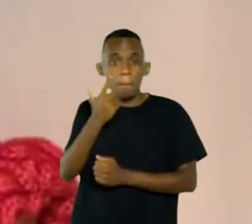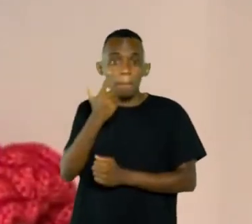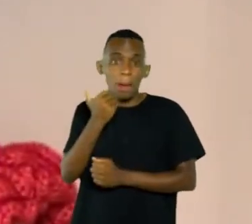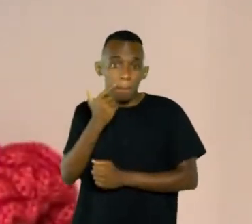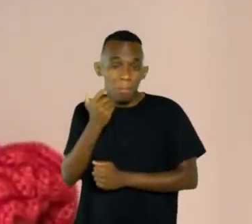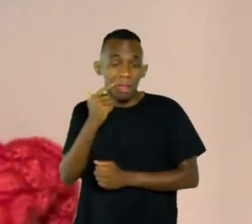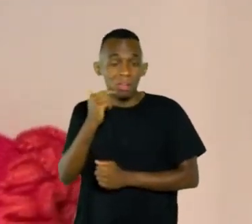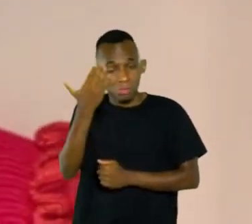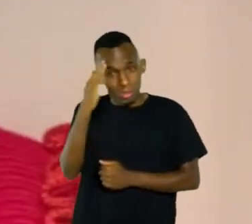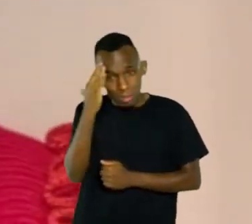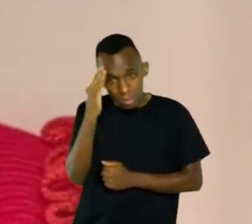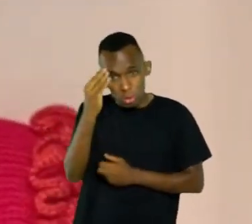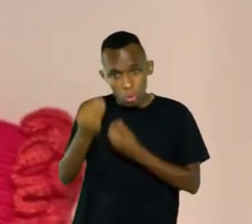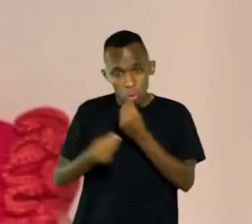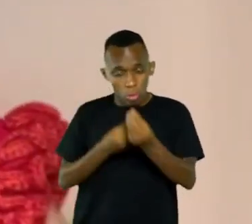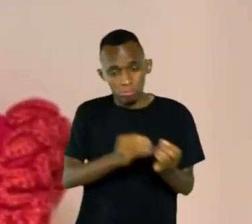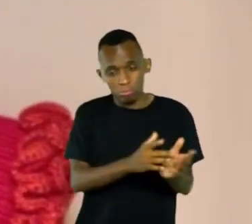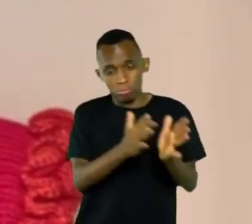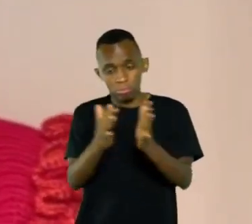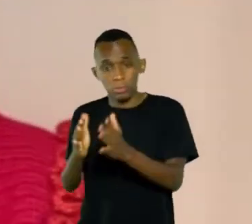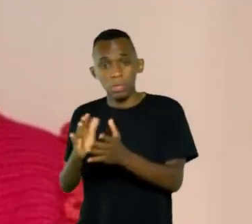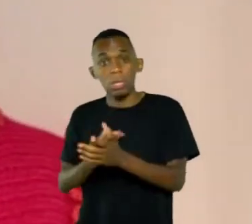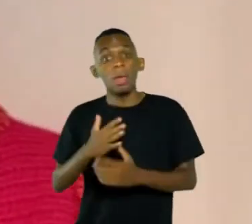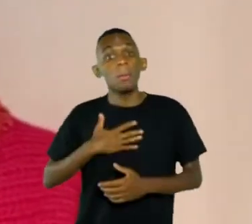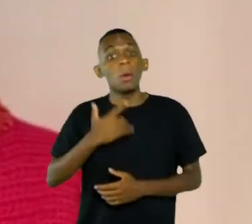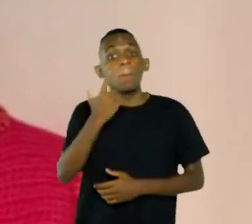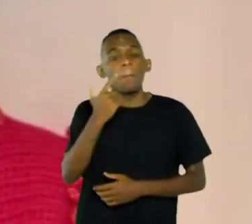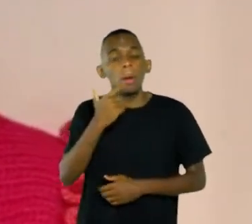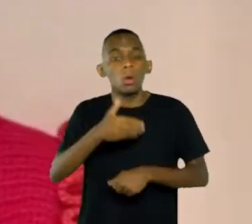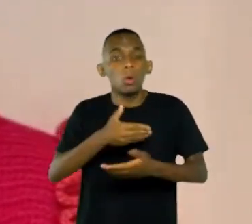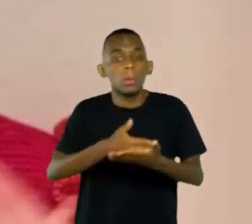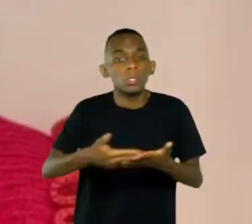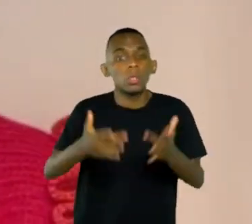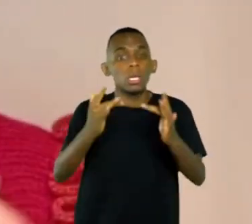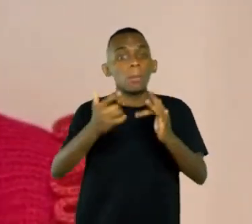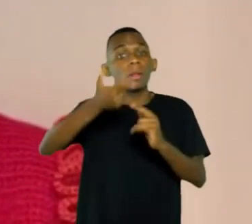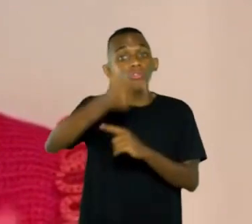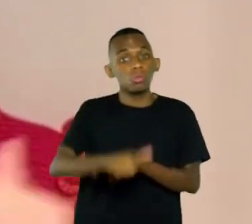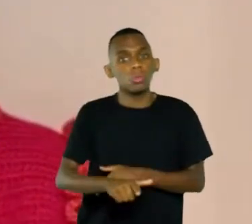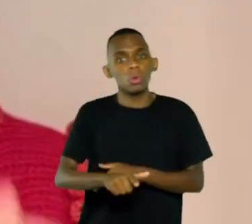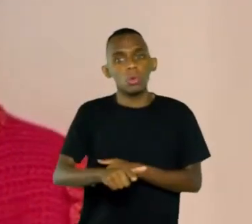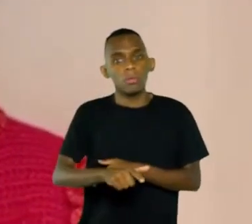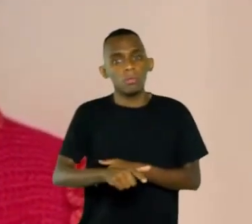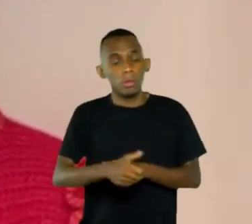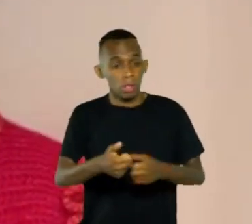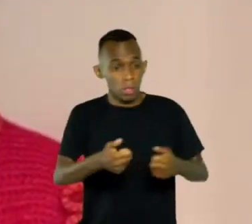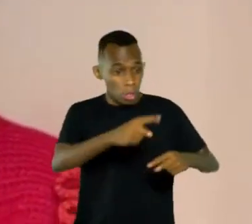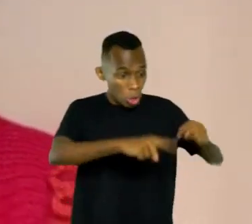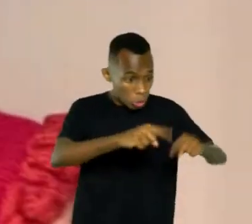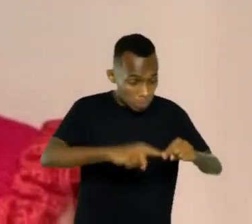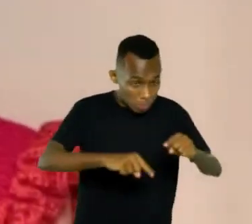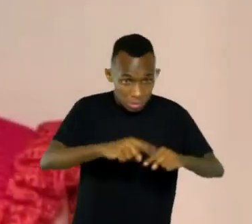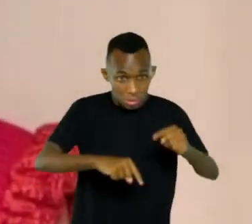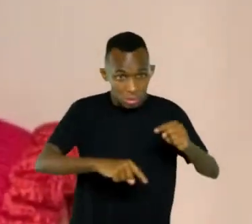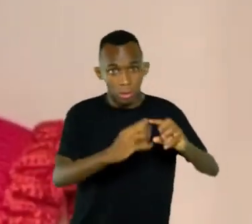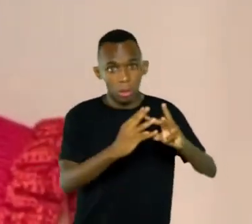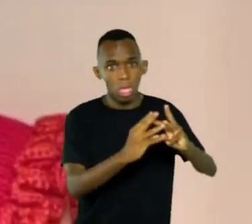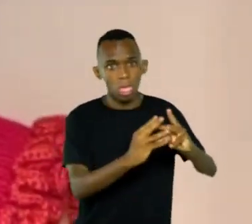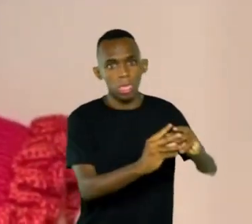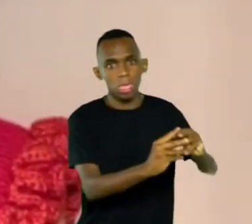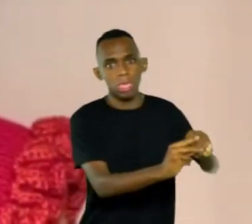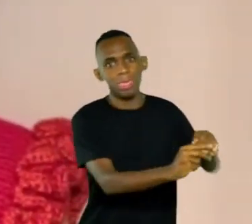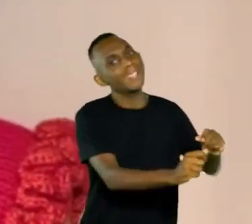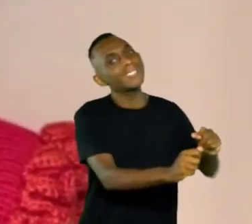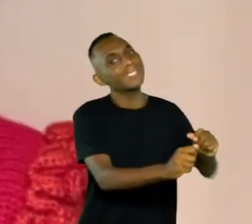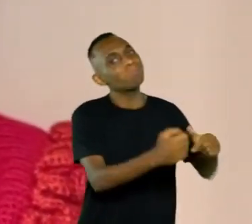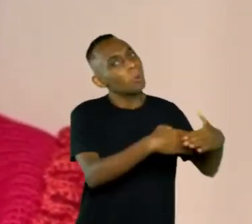que ele começou a namorar rapidamente e tal, e esses objetos foram rapidamente desaparecendo da casa, né? Que